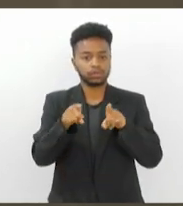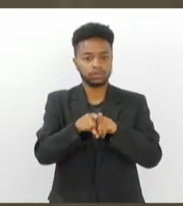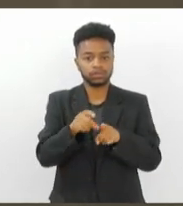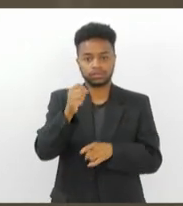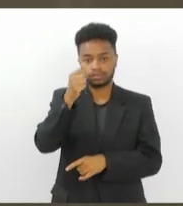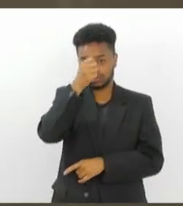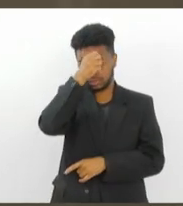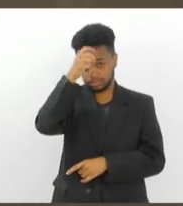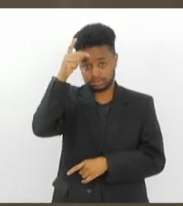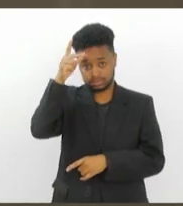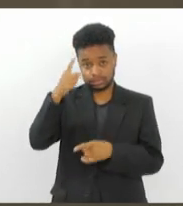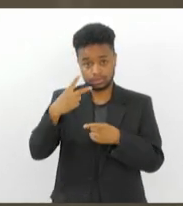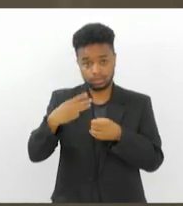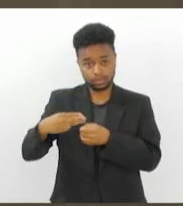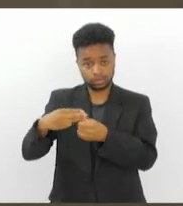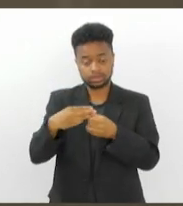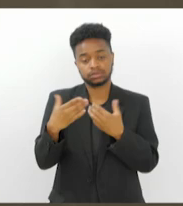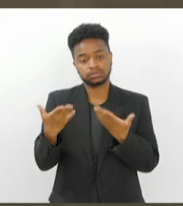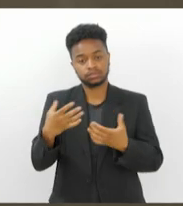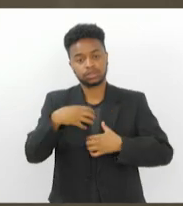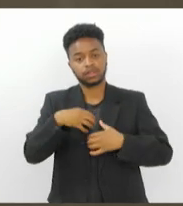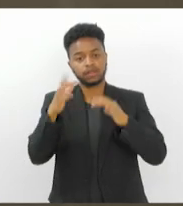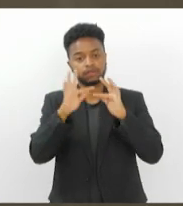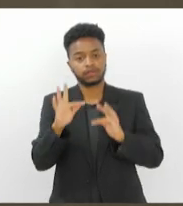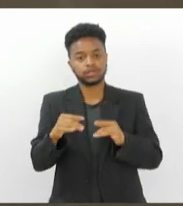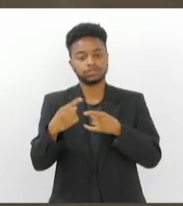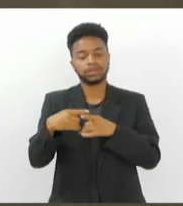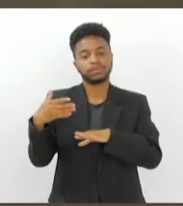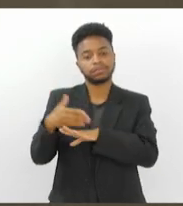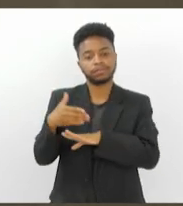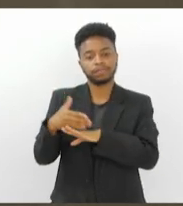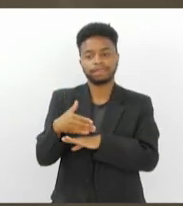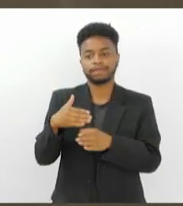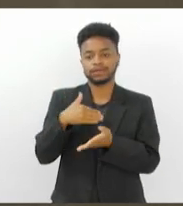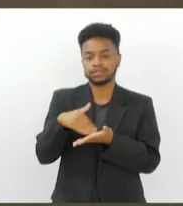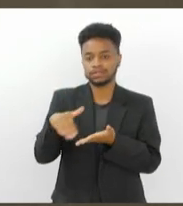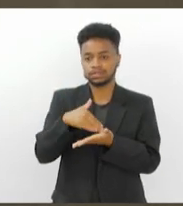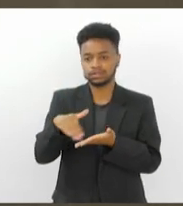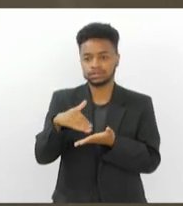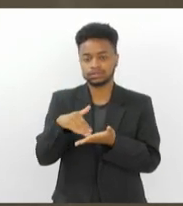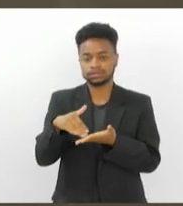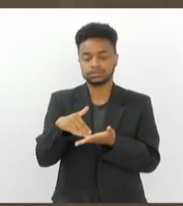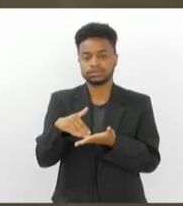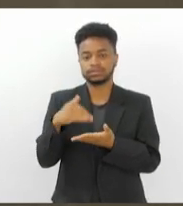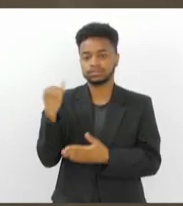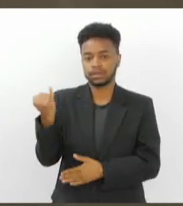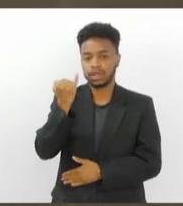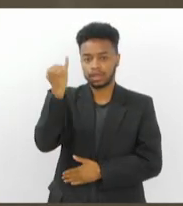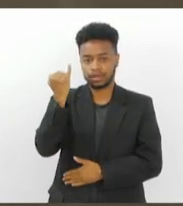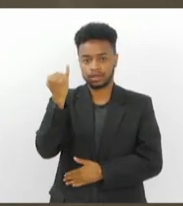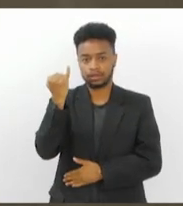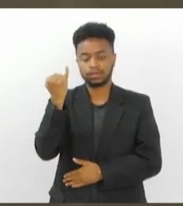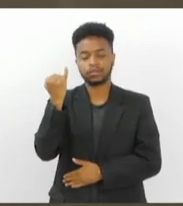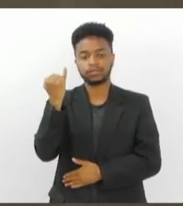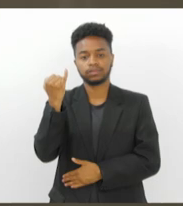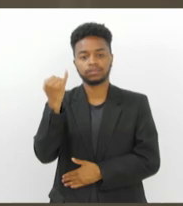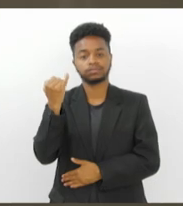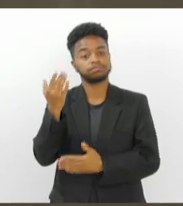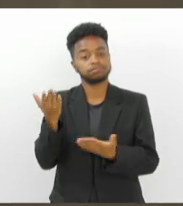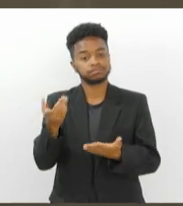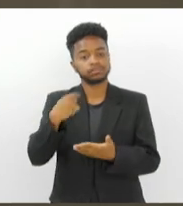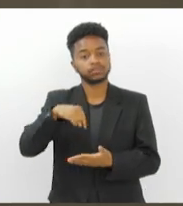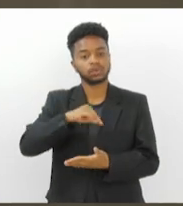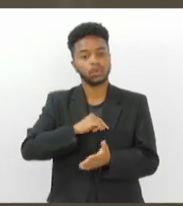municípios então tô muito feliz de fazer parte dessa Secretaria de muita Import de muita importância e a gente já